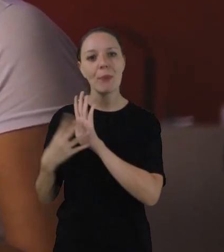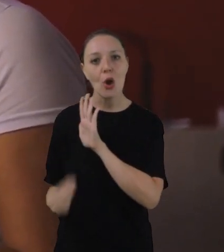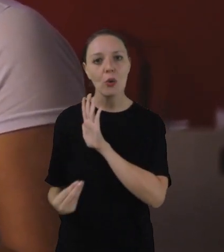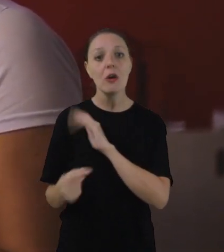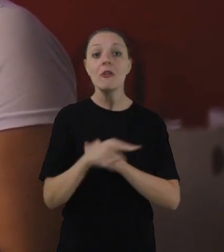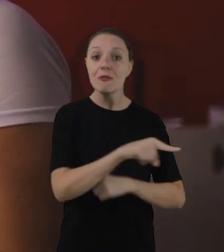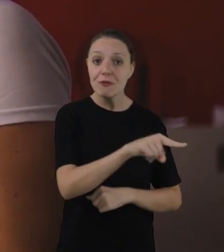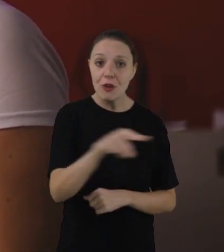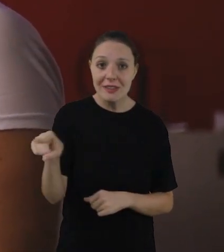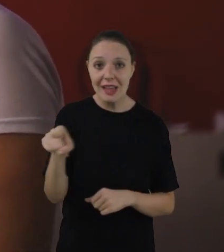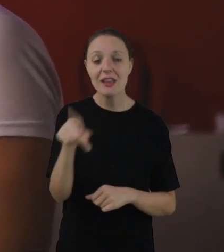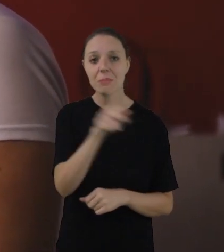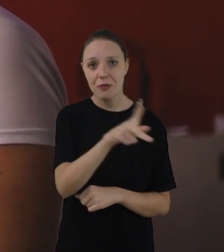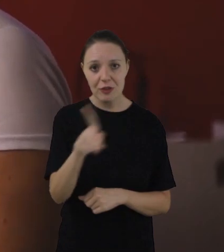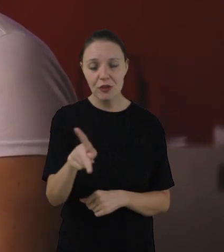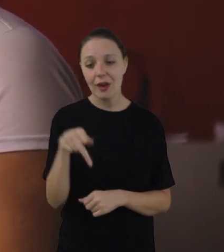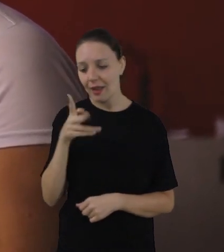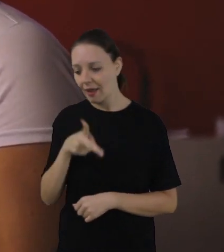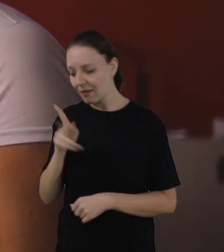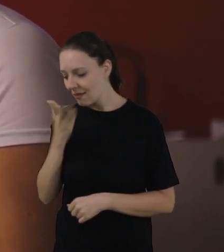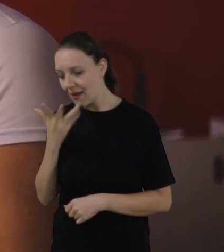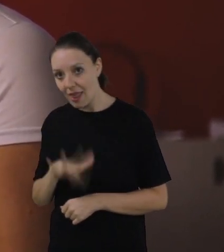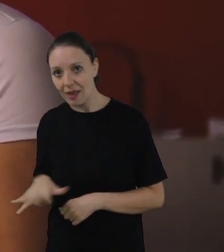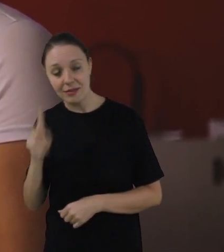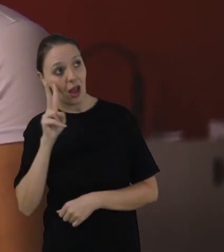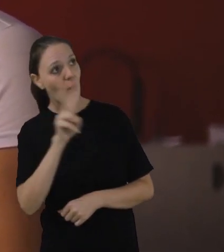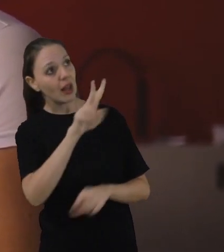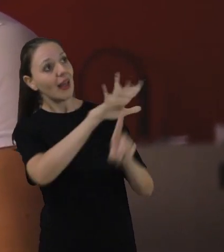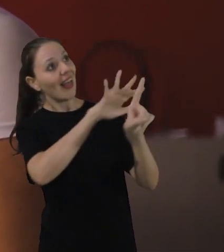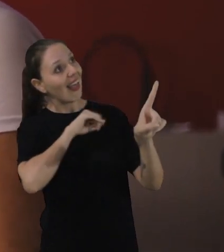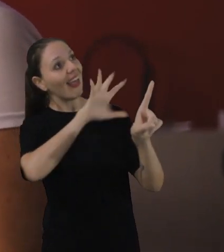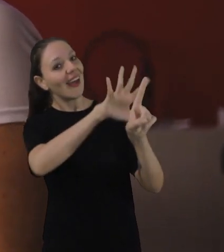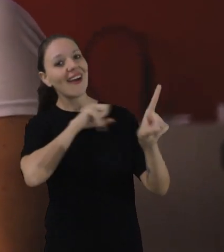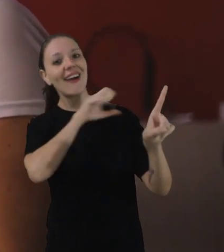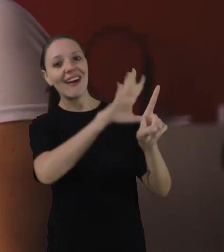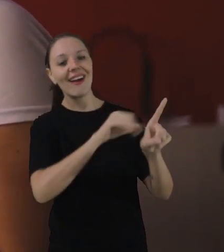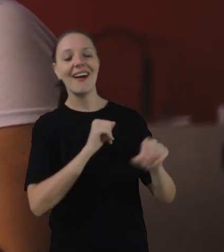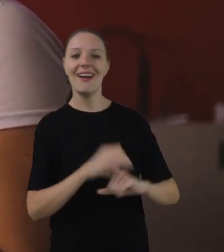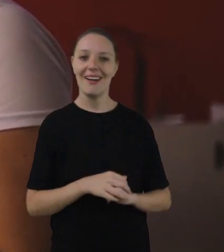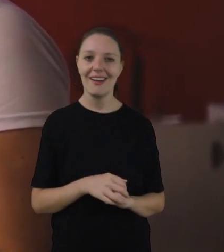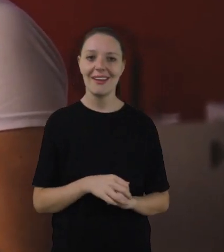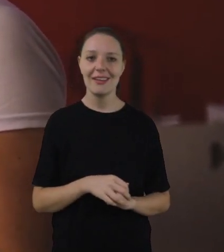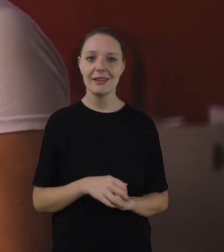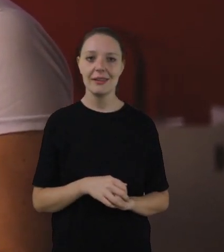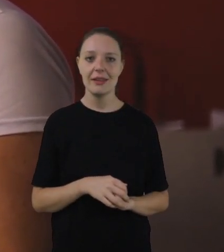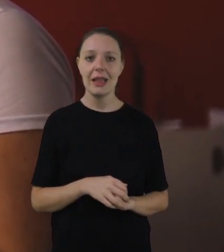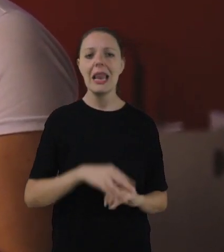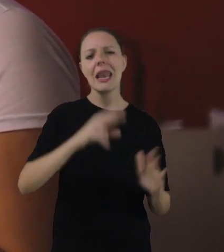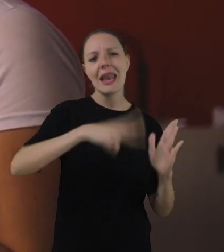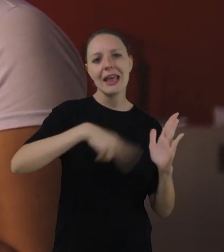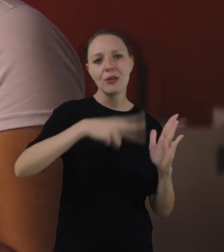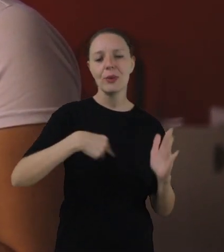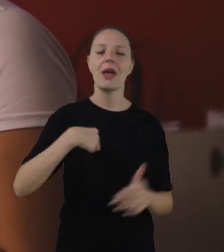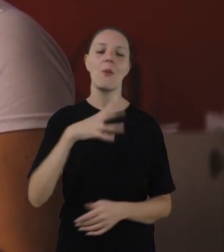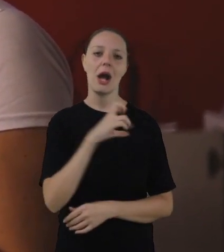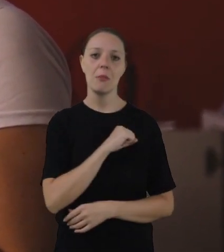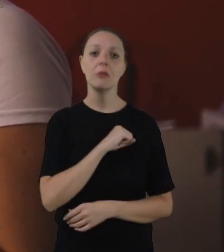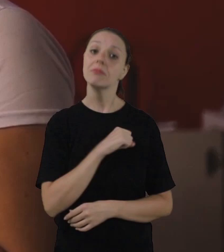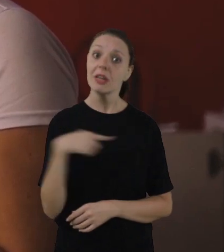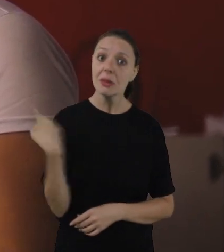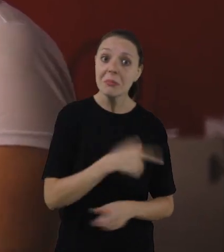são inspiração para as crianças. Quando a gente fala com amor da leitura, nós temos que amar a